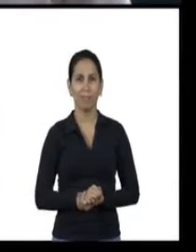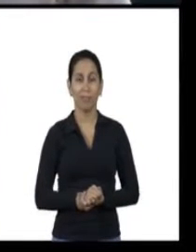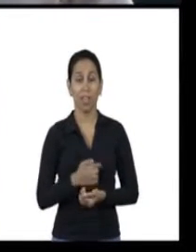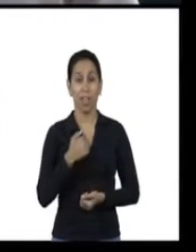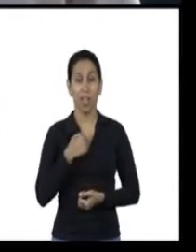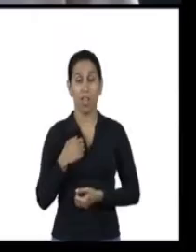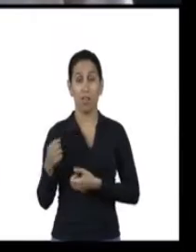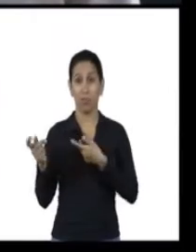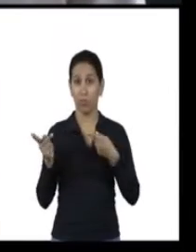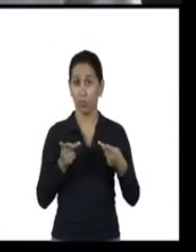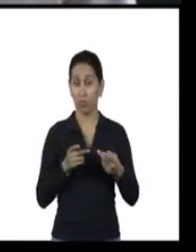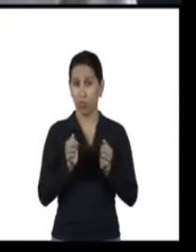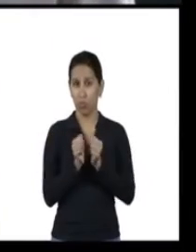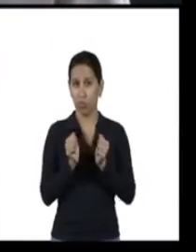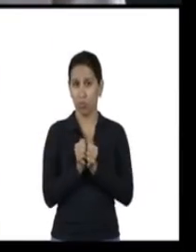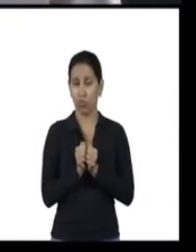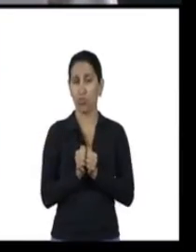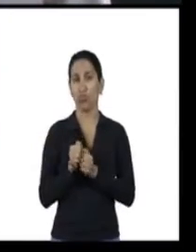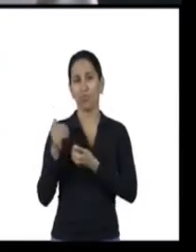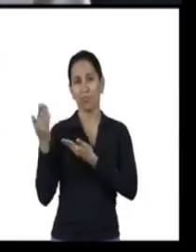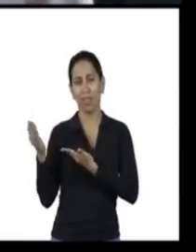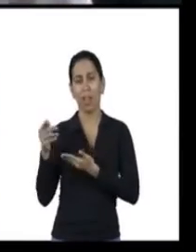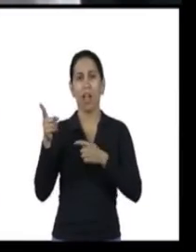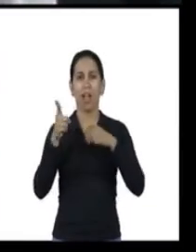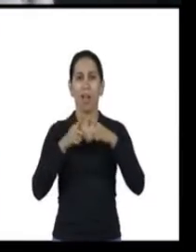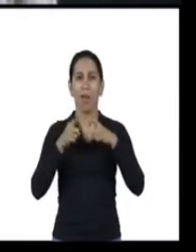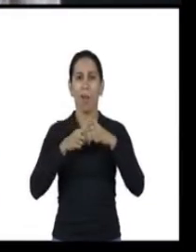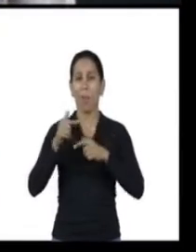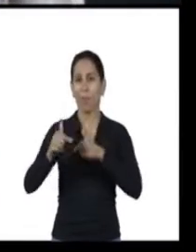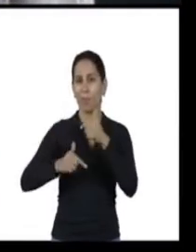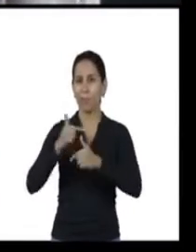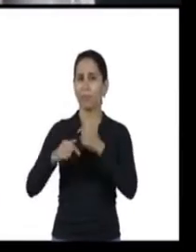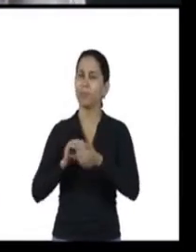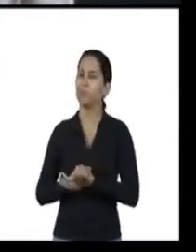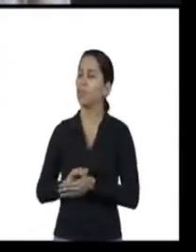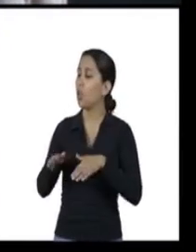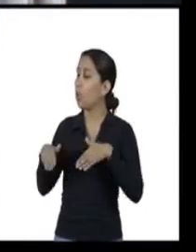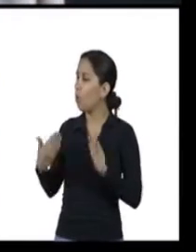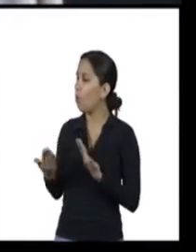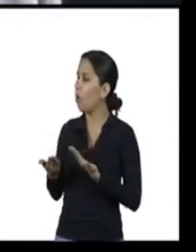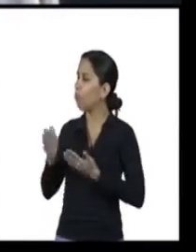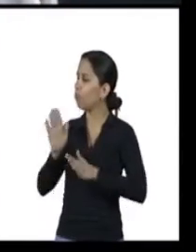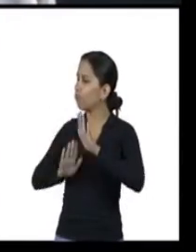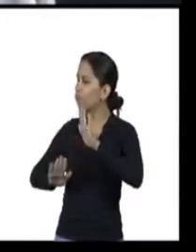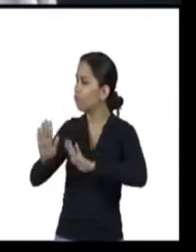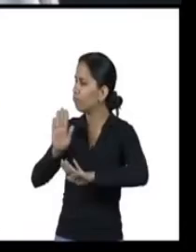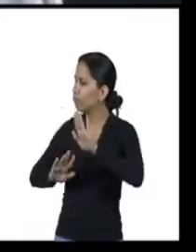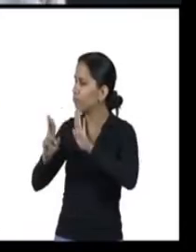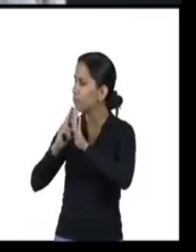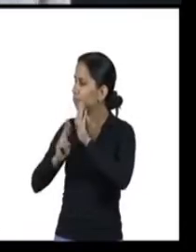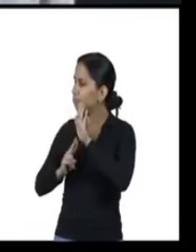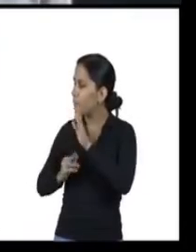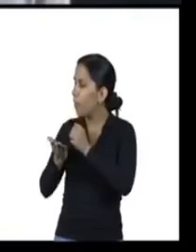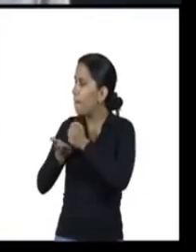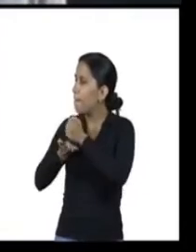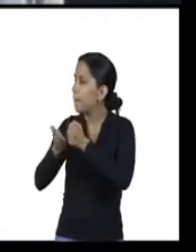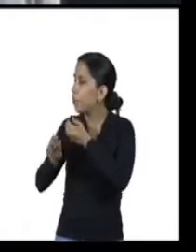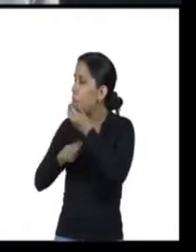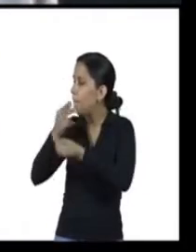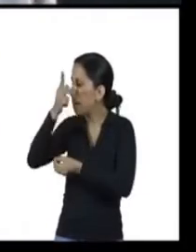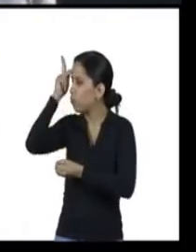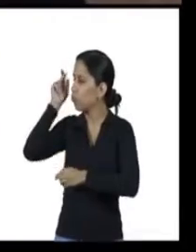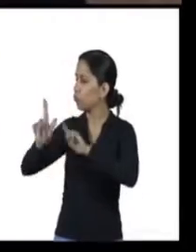Eu estou aqui com a Rosa Oliveira, que é médica do trabalho. Rosa, quais são os cuidados básicos que o trabalhador deve ter ao executar